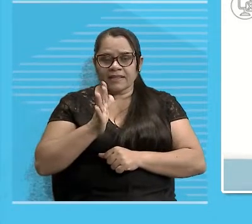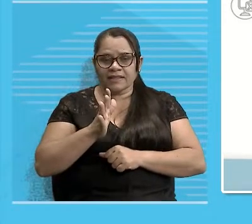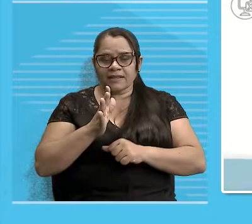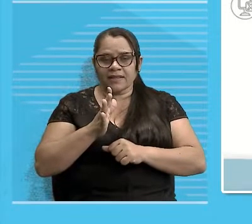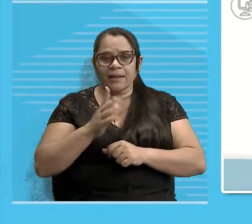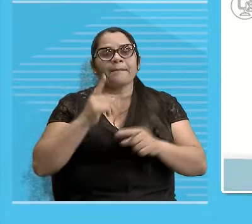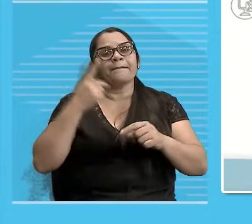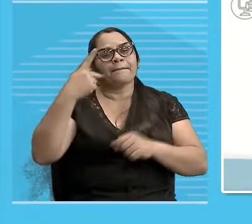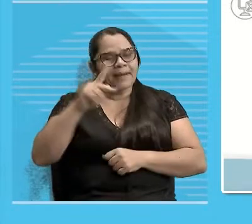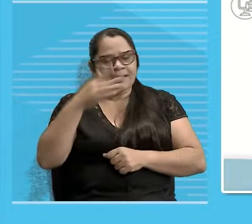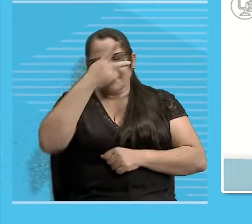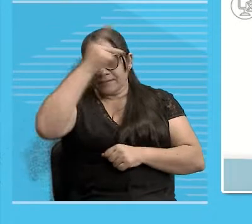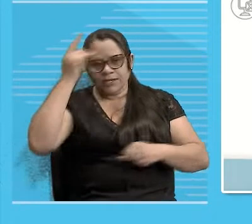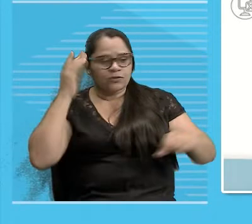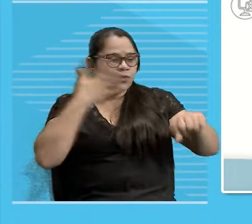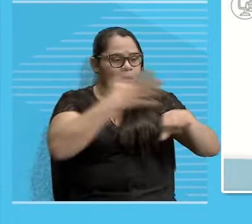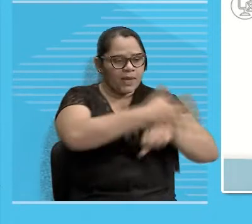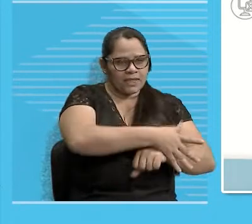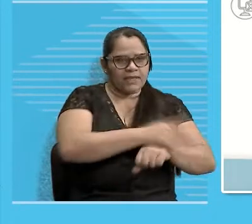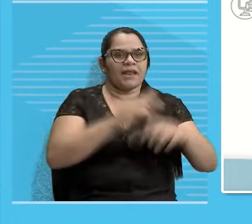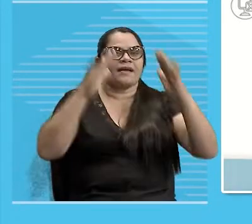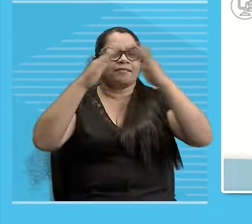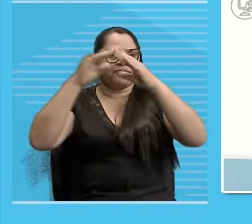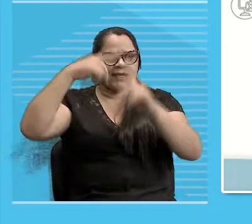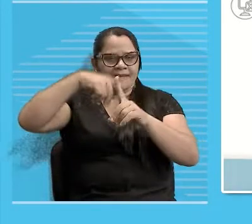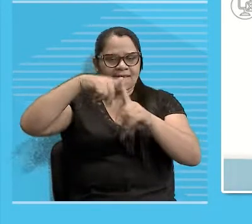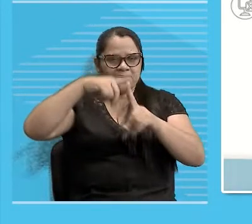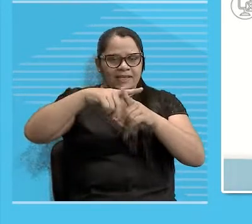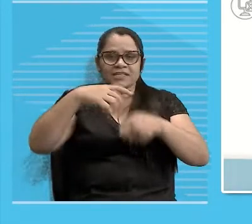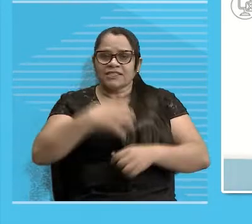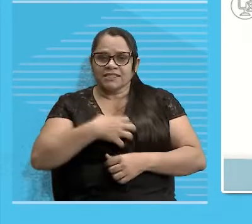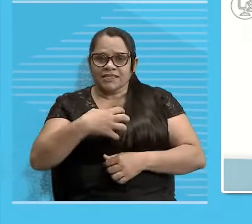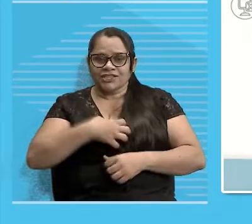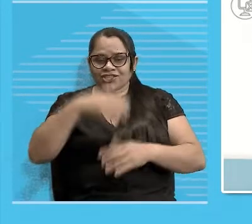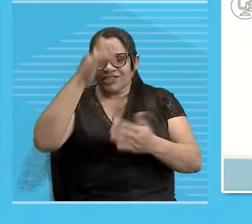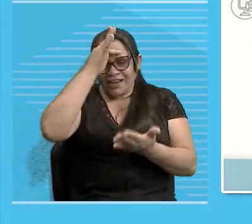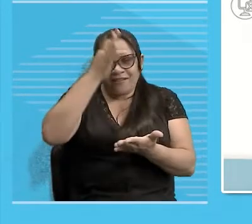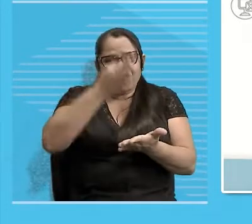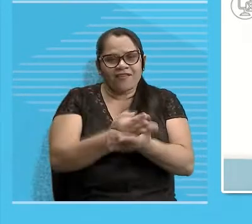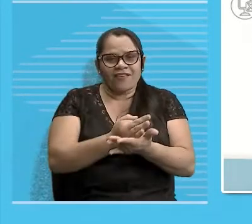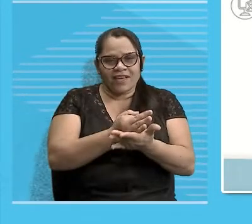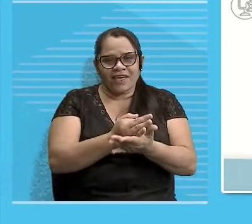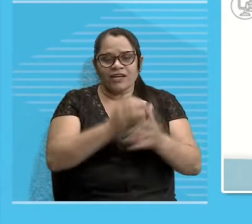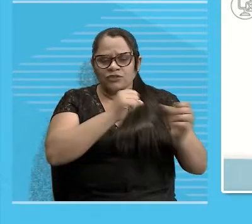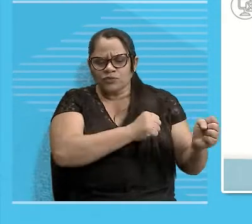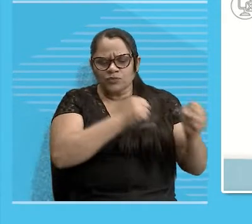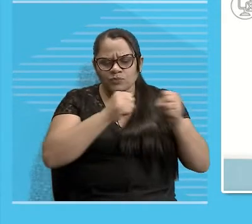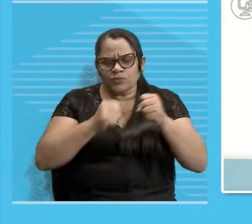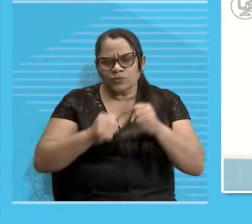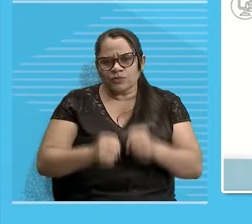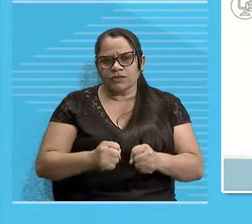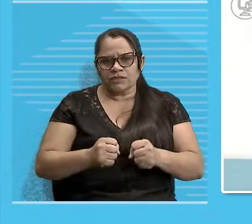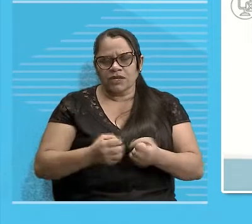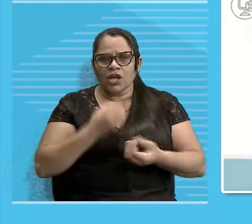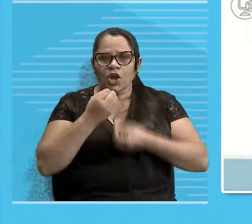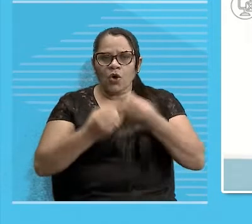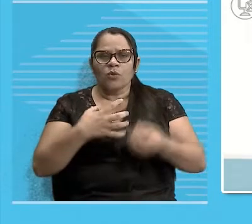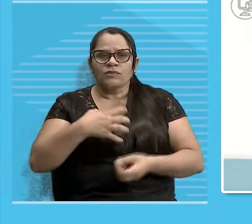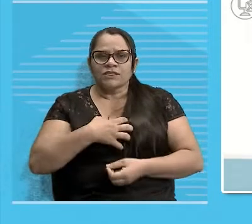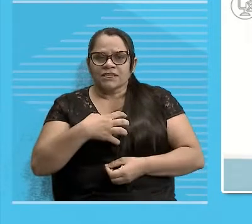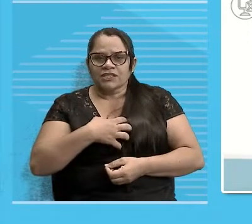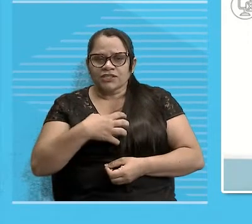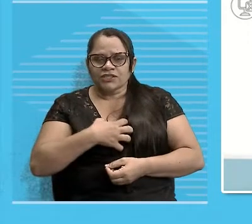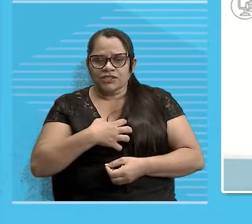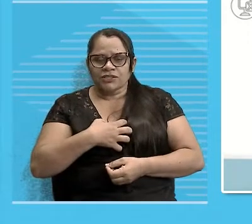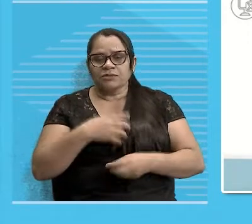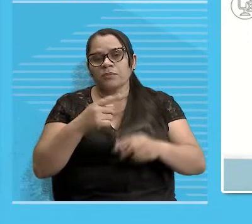adentrassem as igrejas e sentissem aquela ideia da fé, do poder, né? Porque as